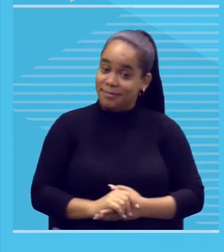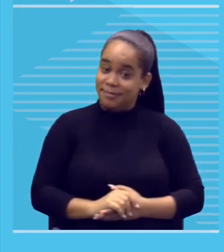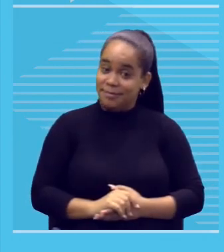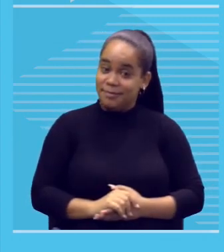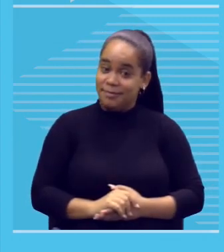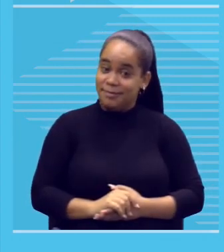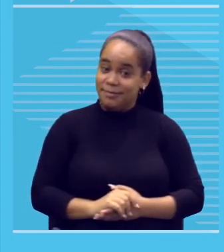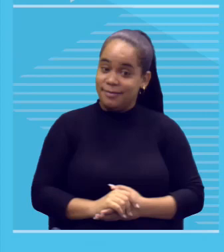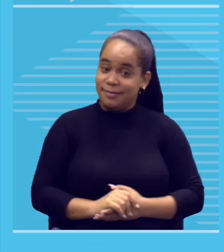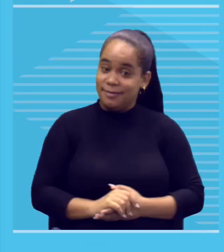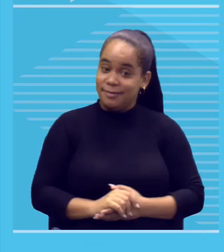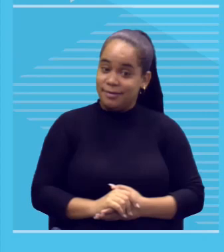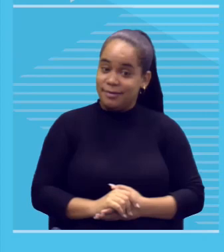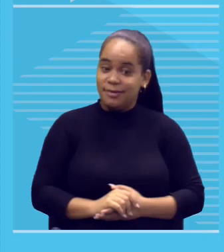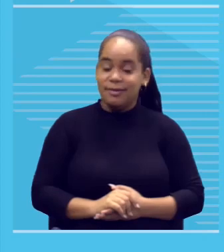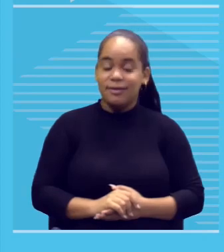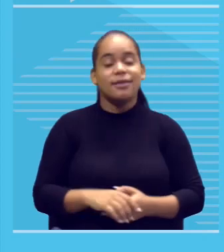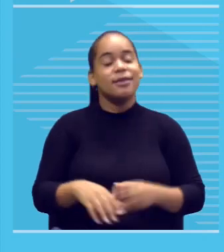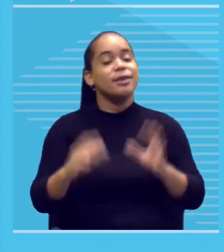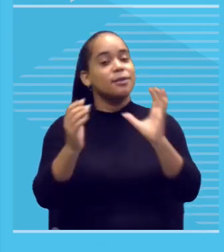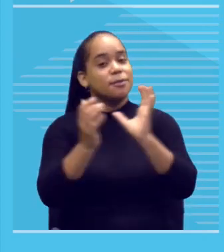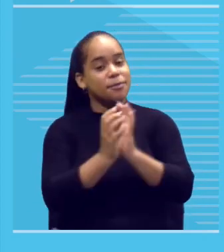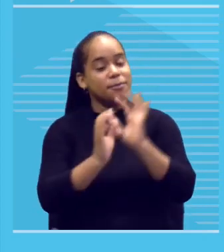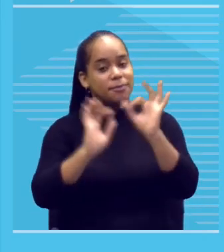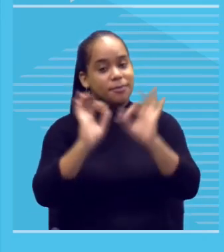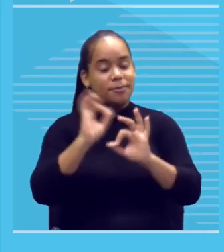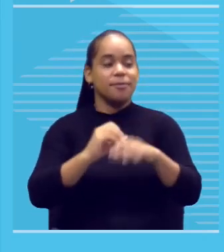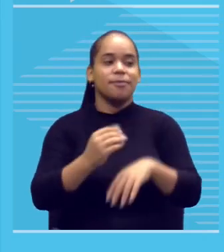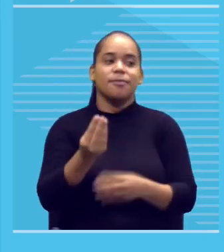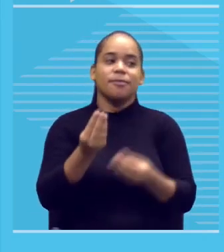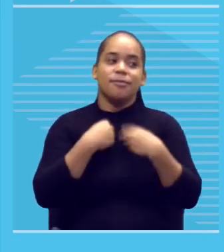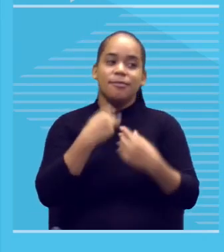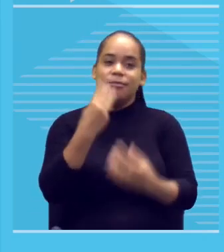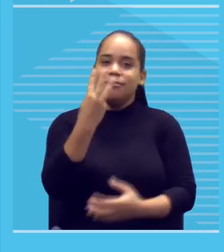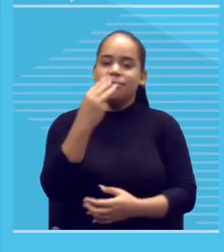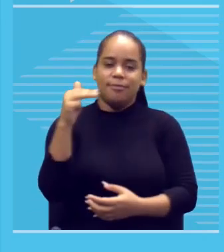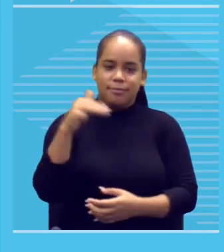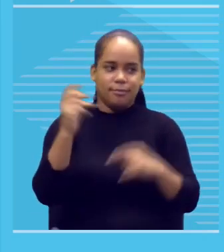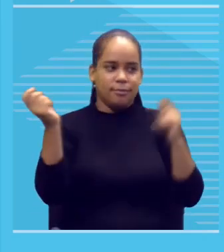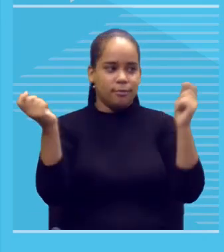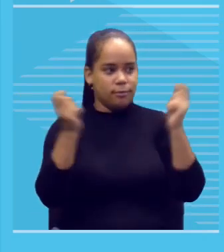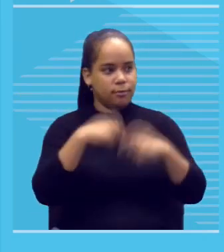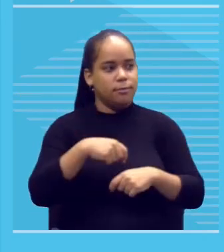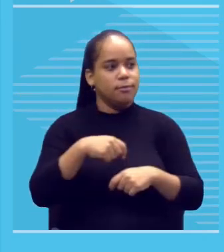produção me dá Três minutinhos aí para a galera tentar